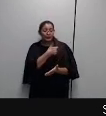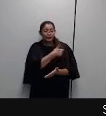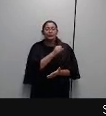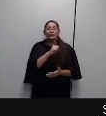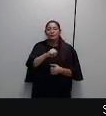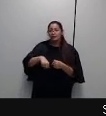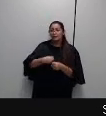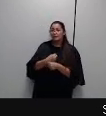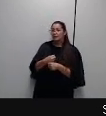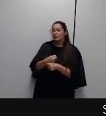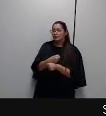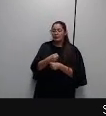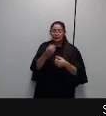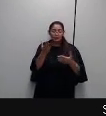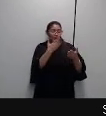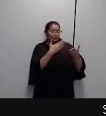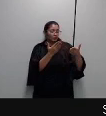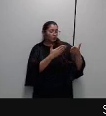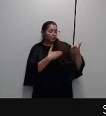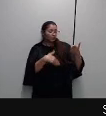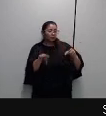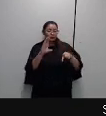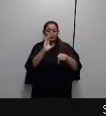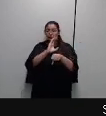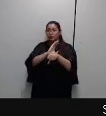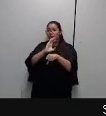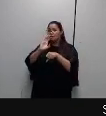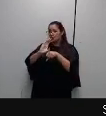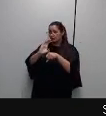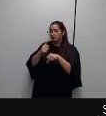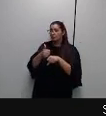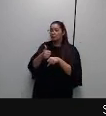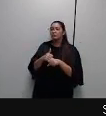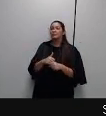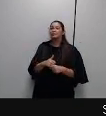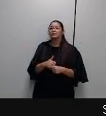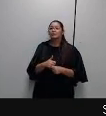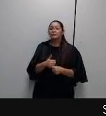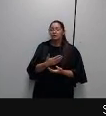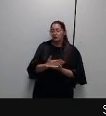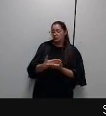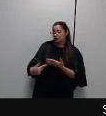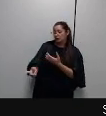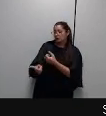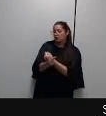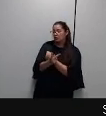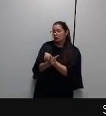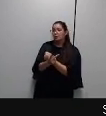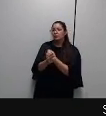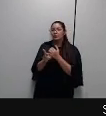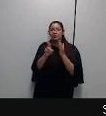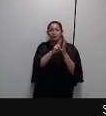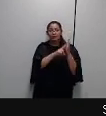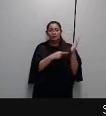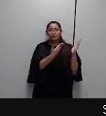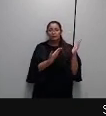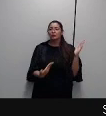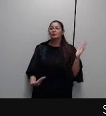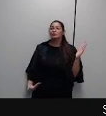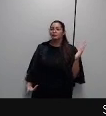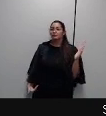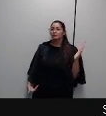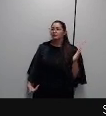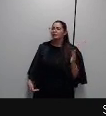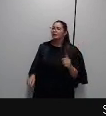termos do Código Civil mesmo parte a missa Então esse cuida de receita patrimonial então a